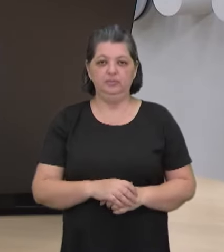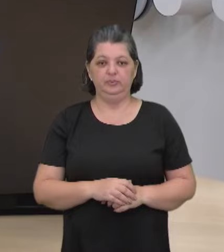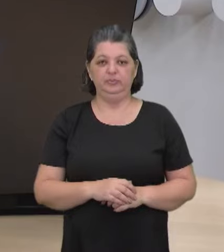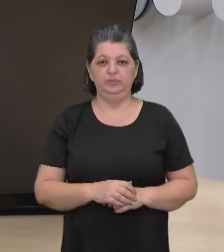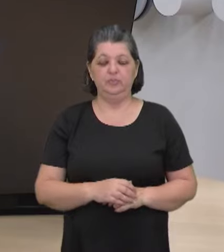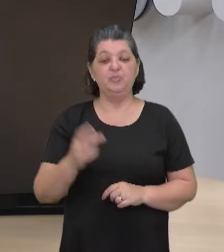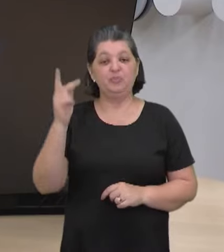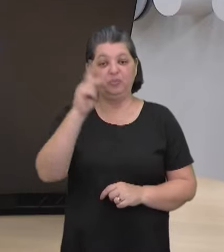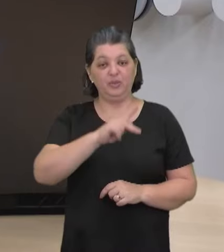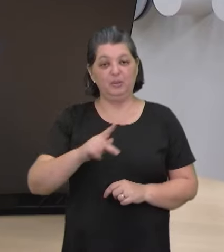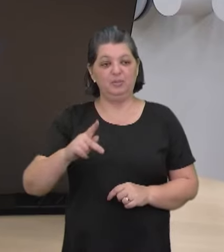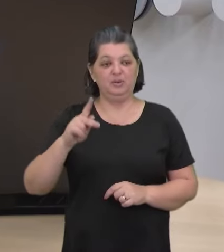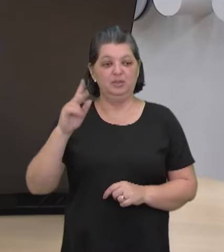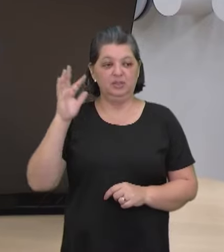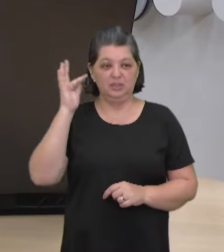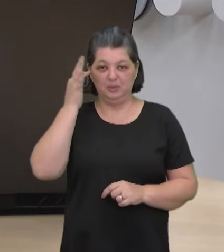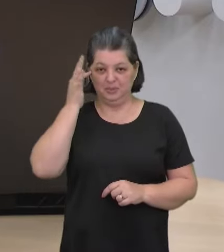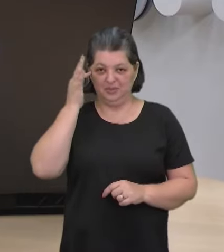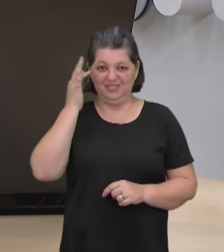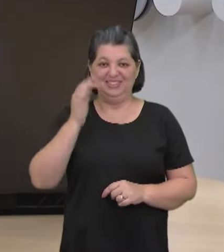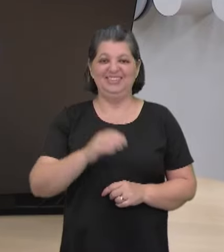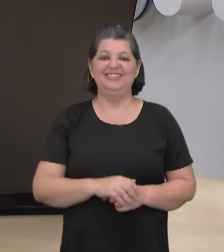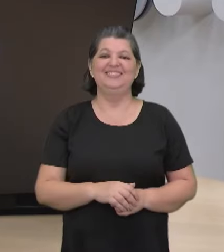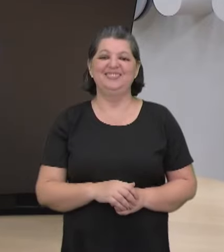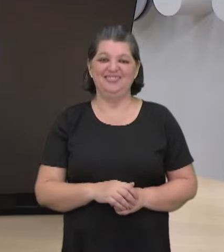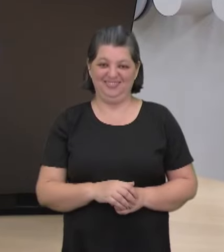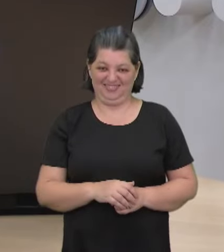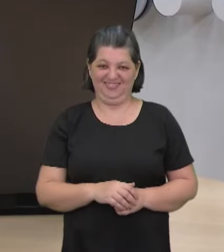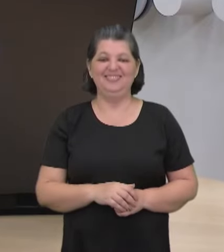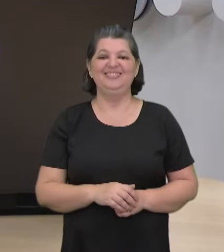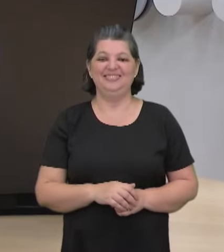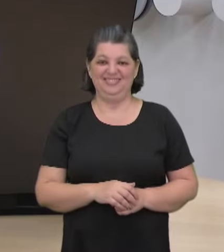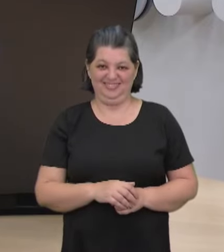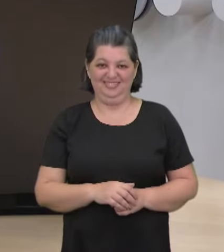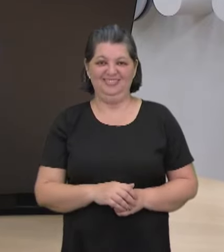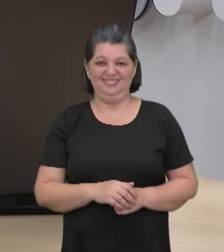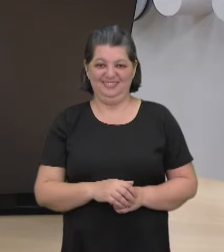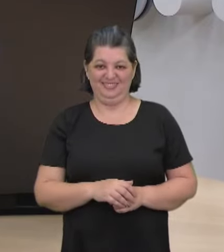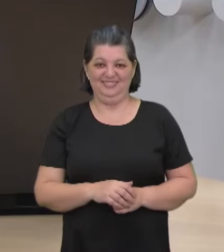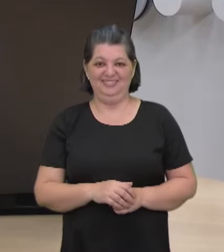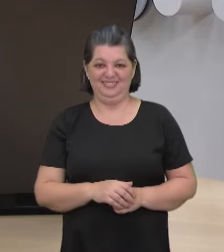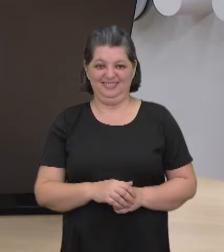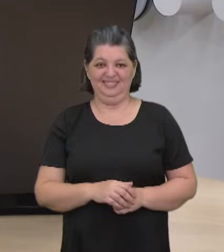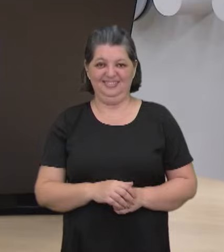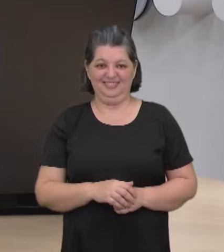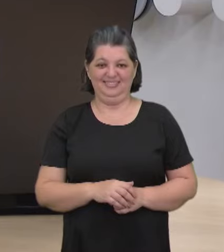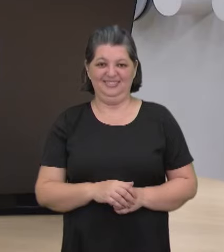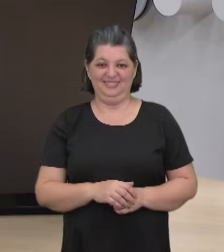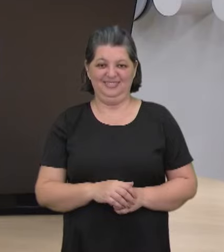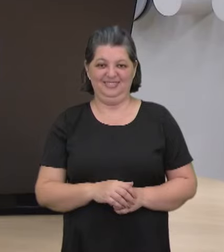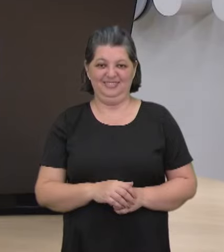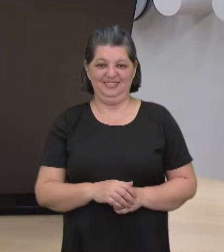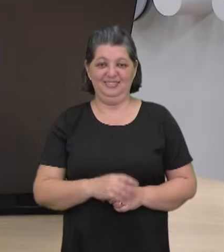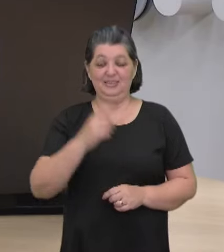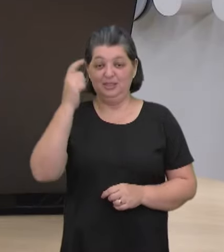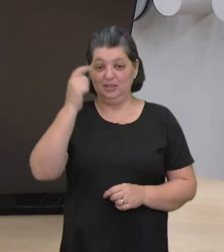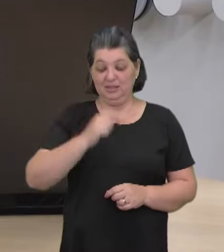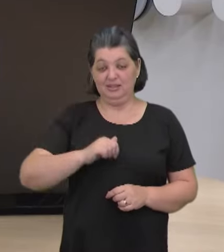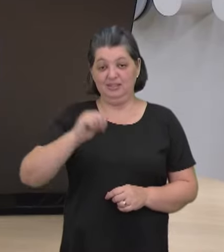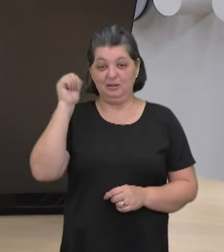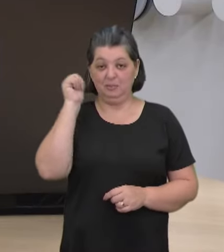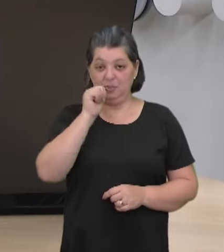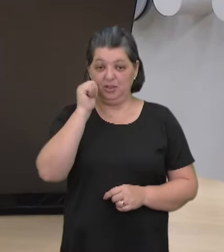a professora Maria Fernanda, este é o meu sinal. Eu sou uma mulher de pele